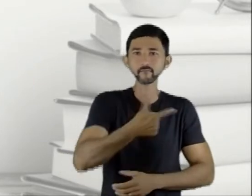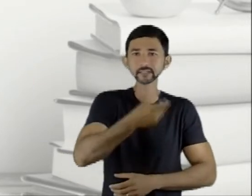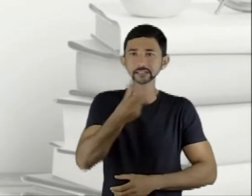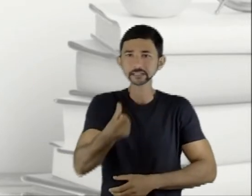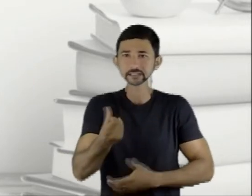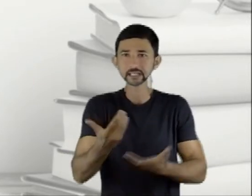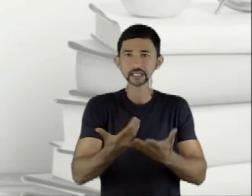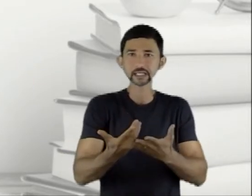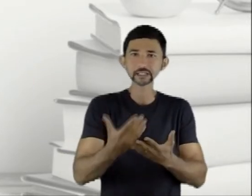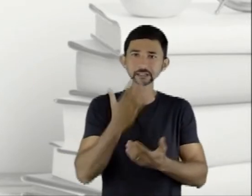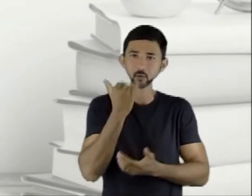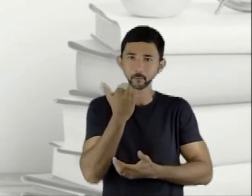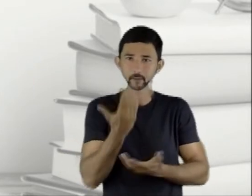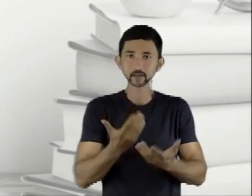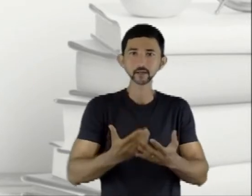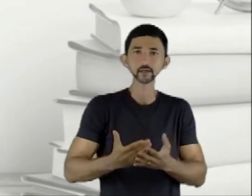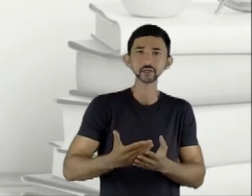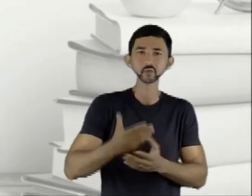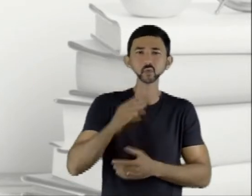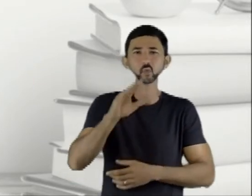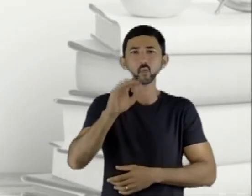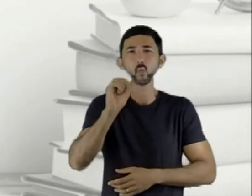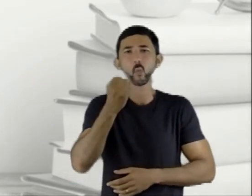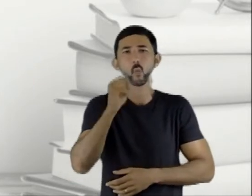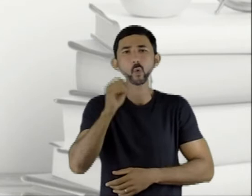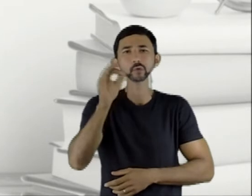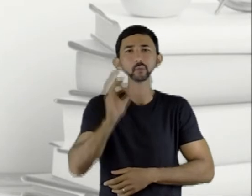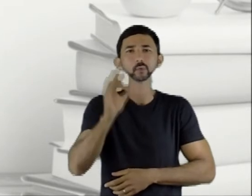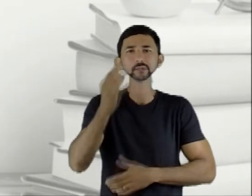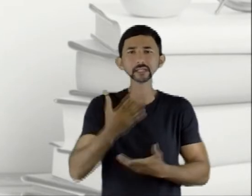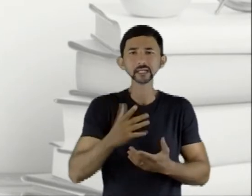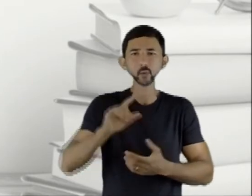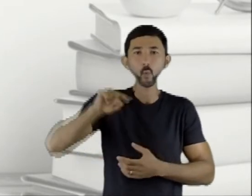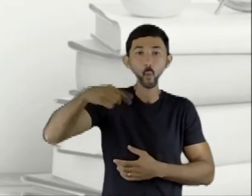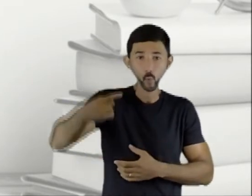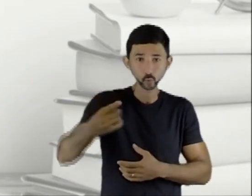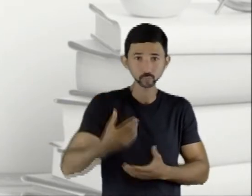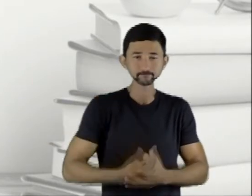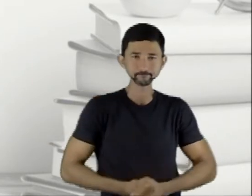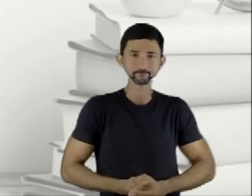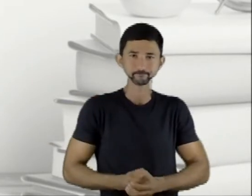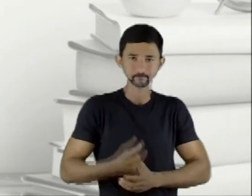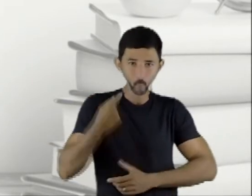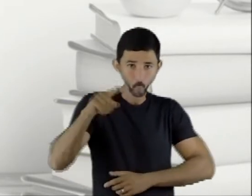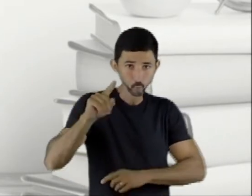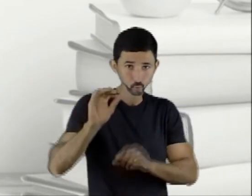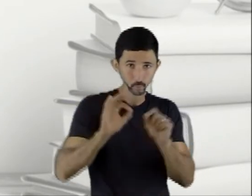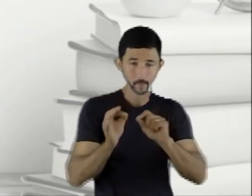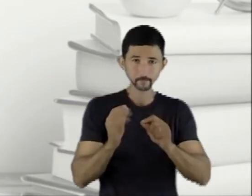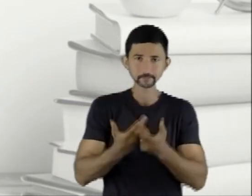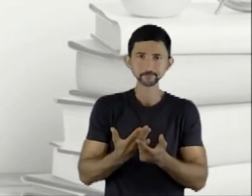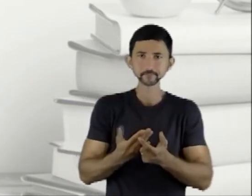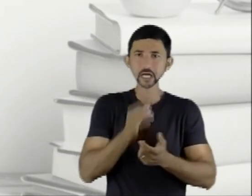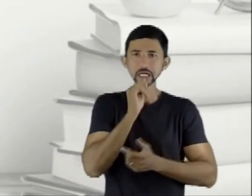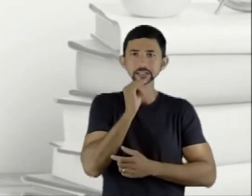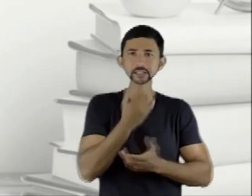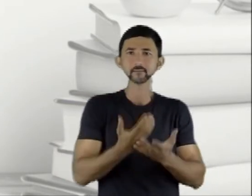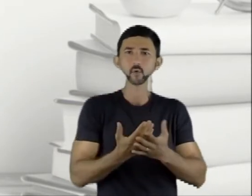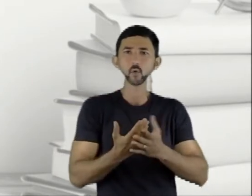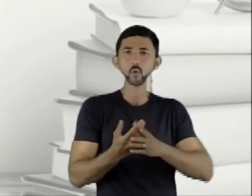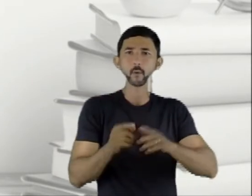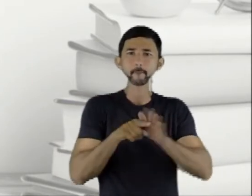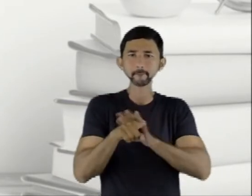8% outros. E aí, no caso, a nossa fonte sendo a contabilidade da empresa. Então, você tem um